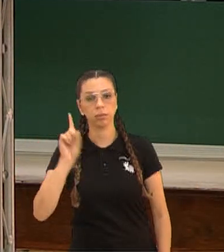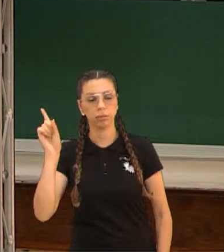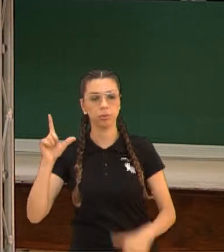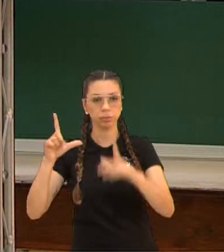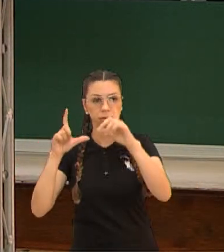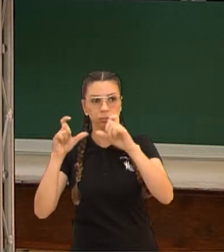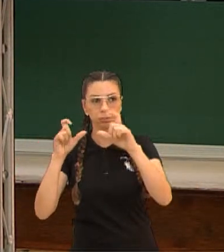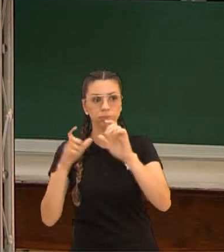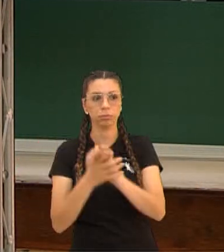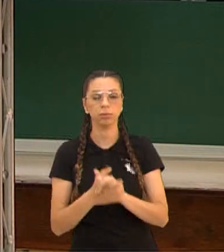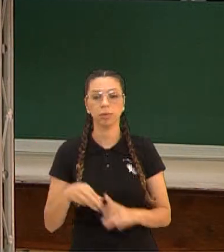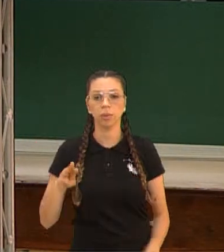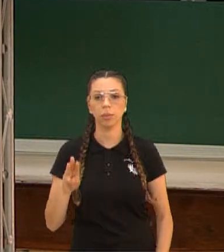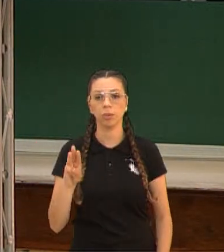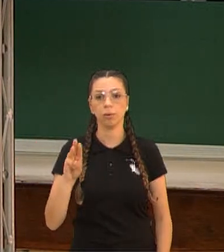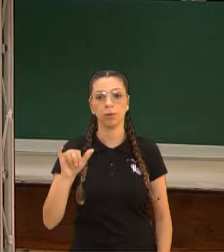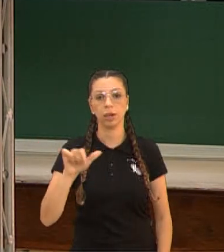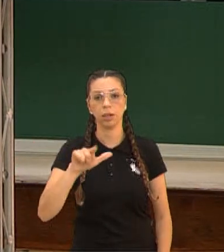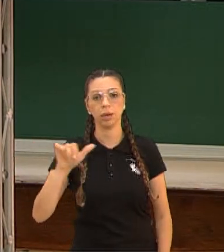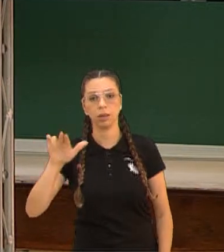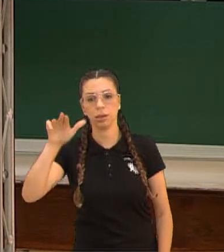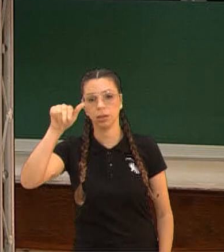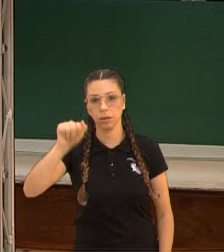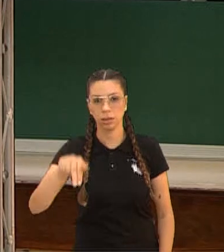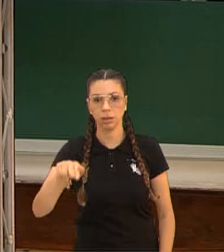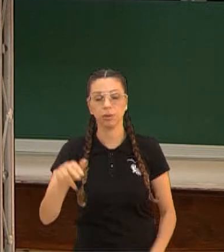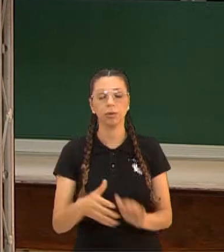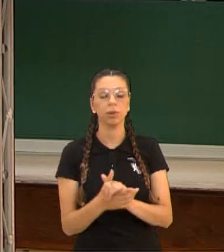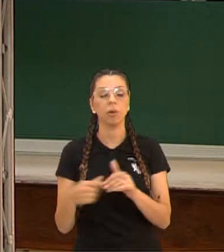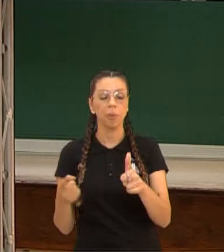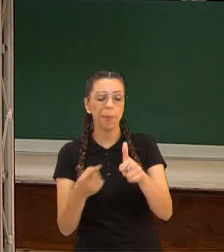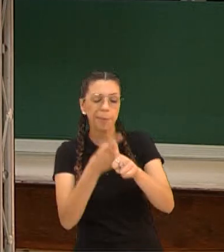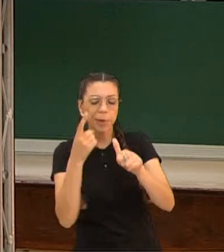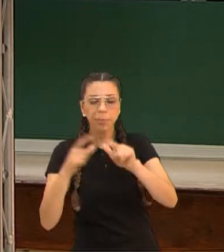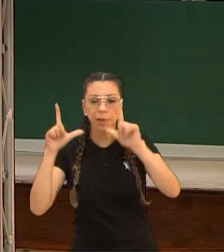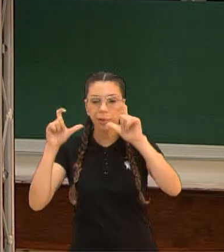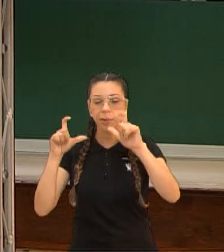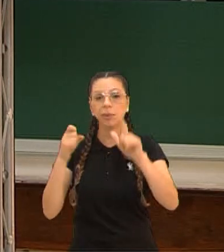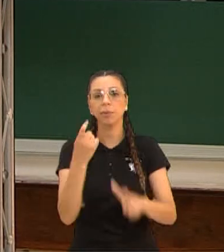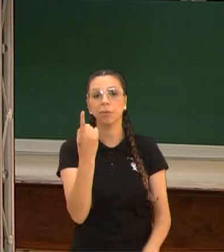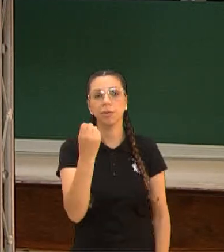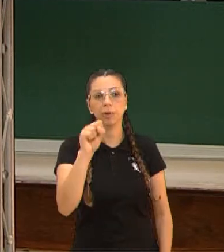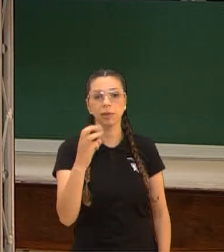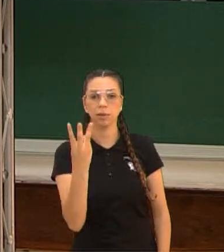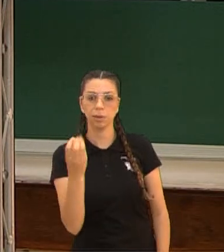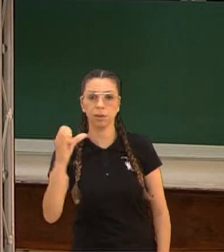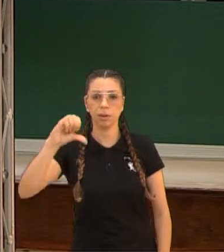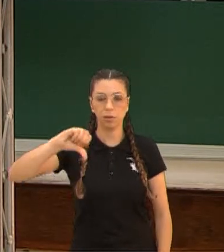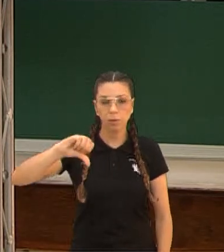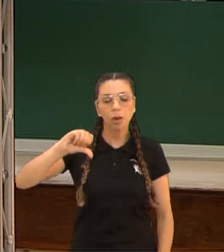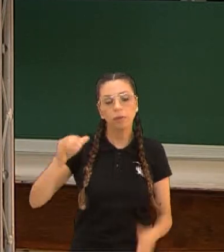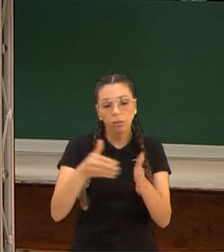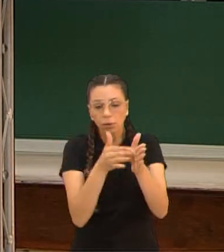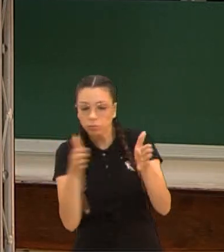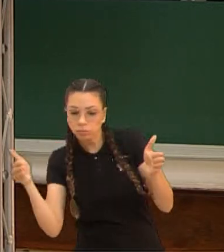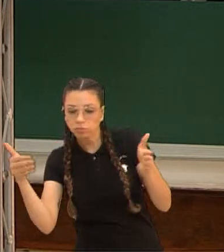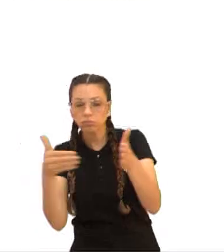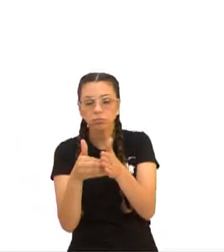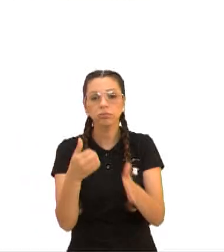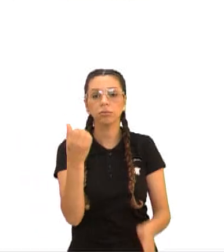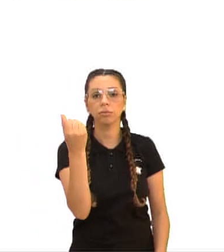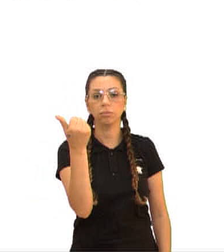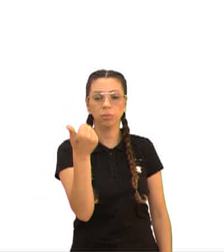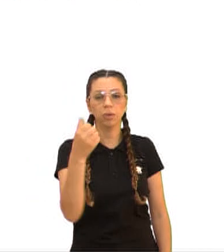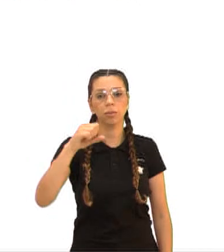por William Draper, considerado o primeiro retrato ali, 1839, 1840. Né? Então, o